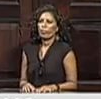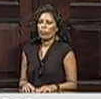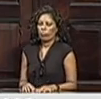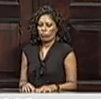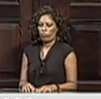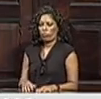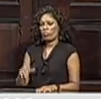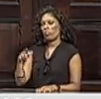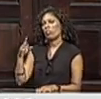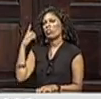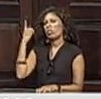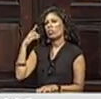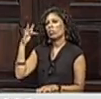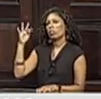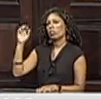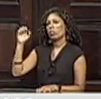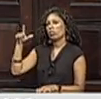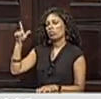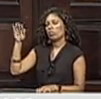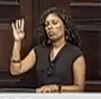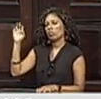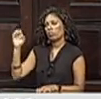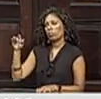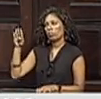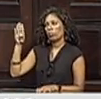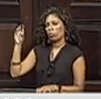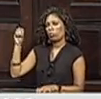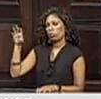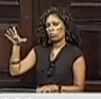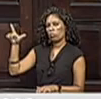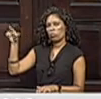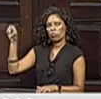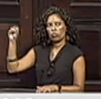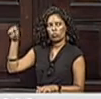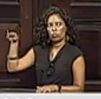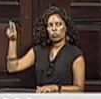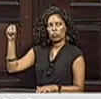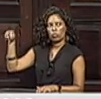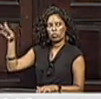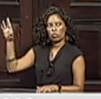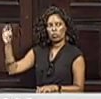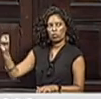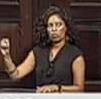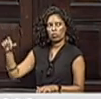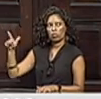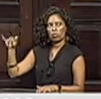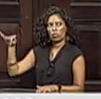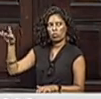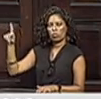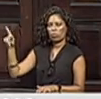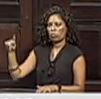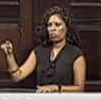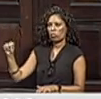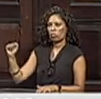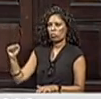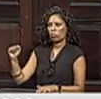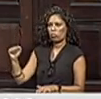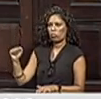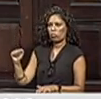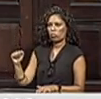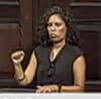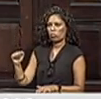Deputado Felipe Soares, Flávio Bolsonaro, Geraldo Moreira, Geraldo Pudim, Gil Viana, presente, já